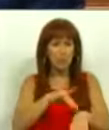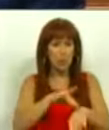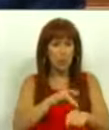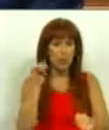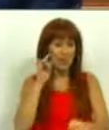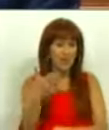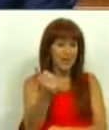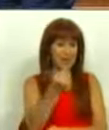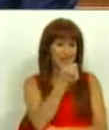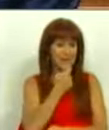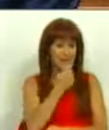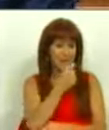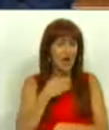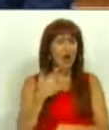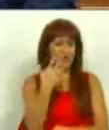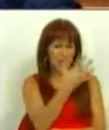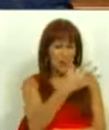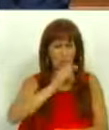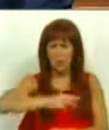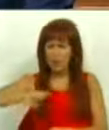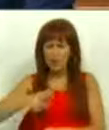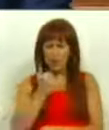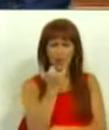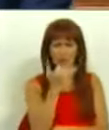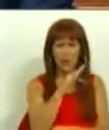de maio, temos